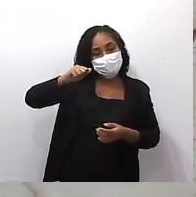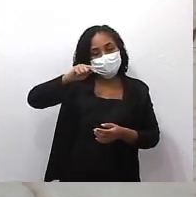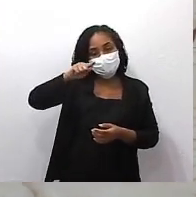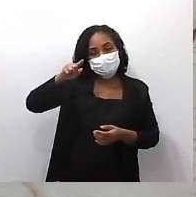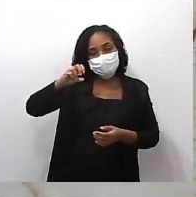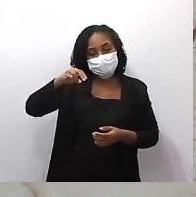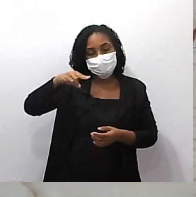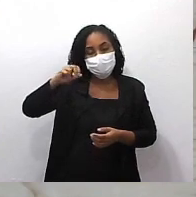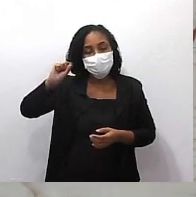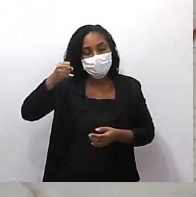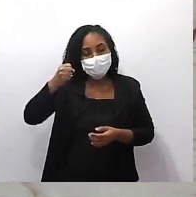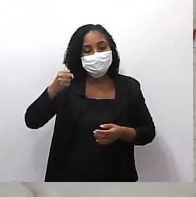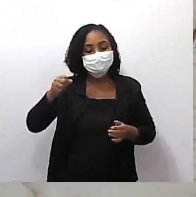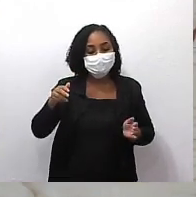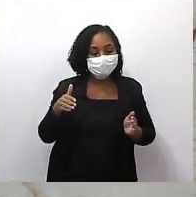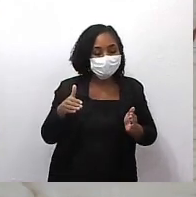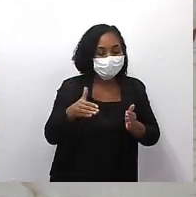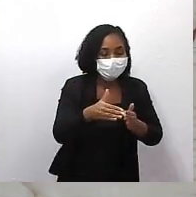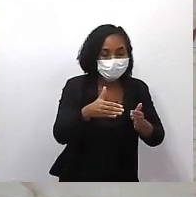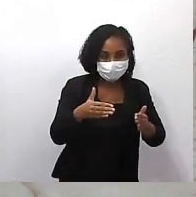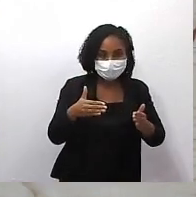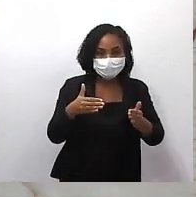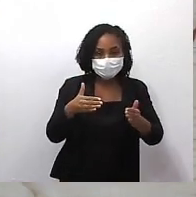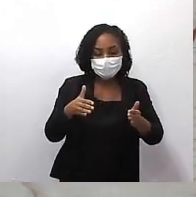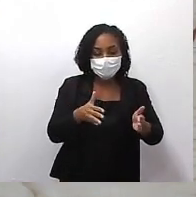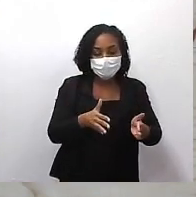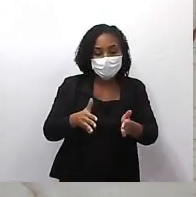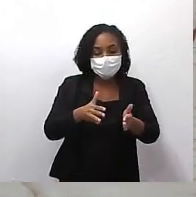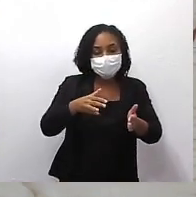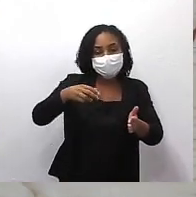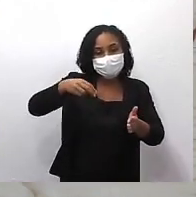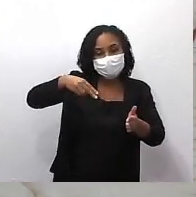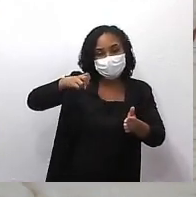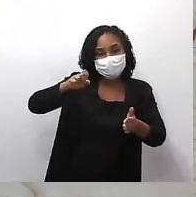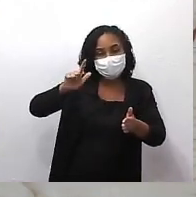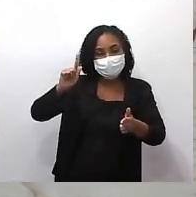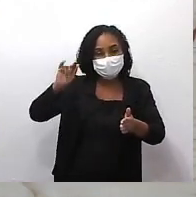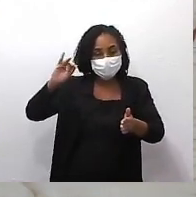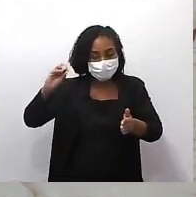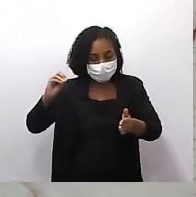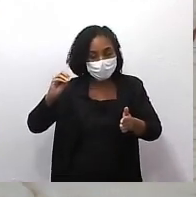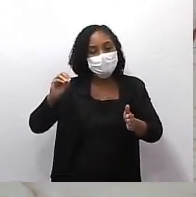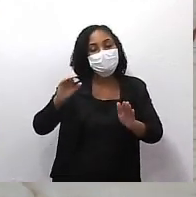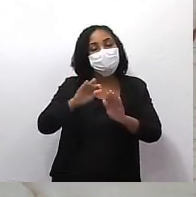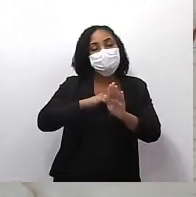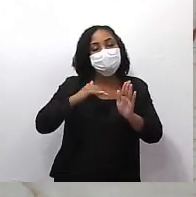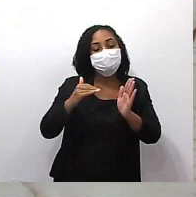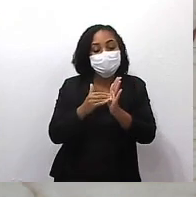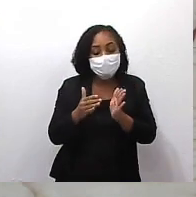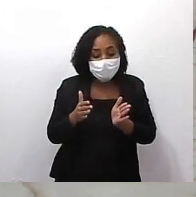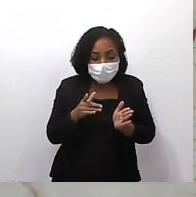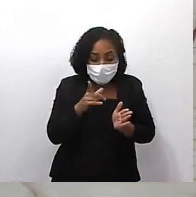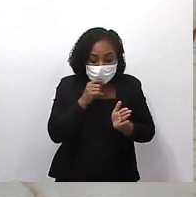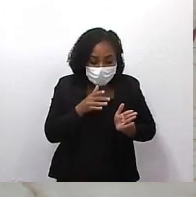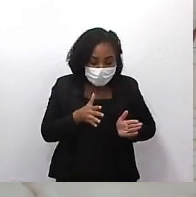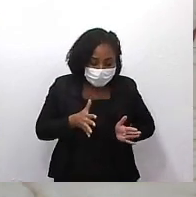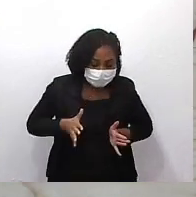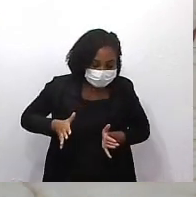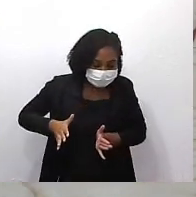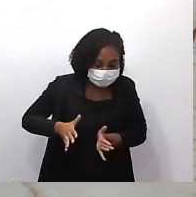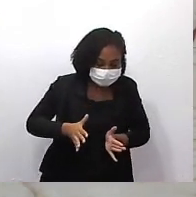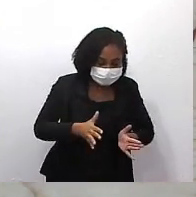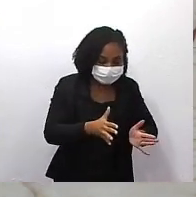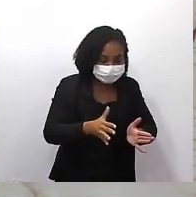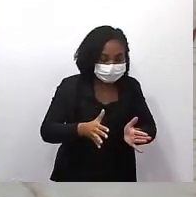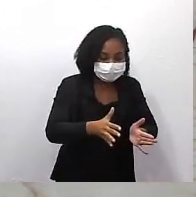Manaus e ali vai formar o Rio Amazonas. Então, toda essa água que envolve o movimento